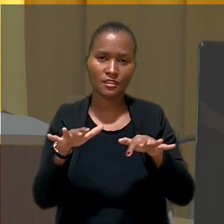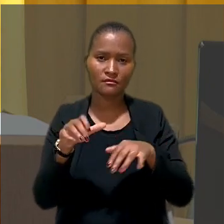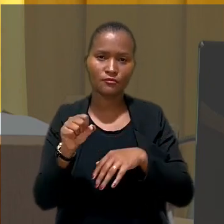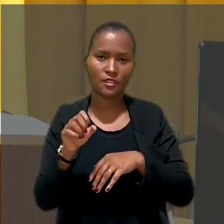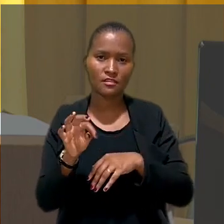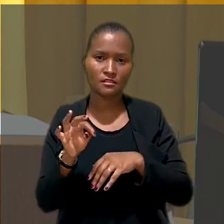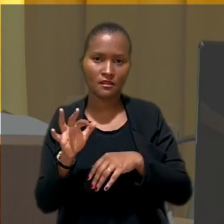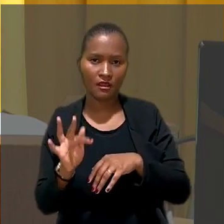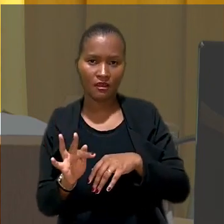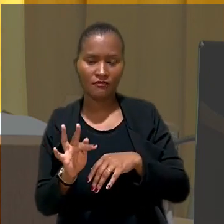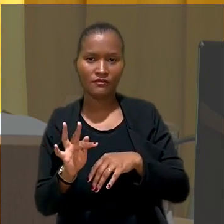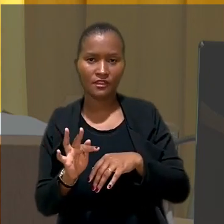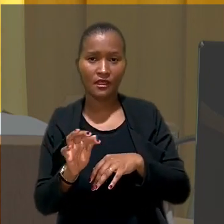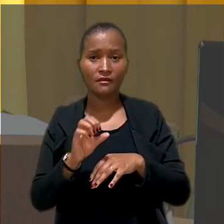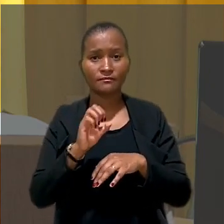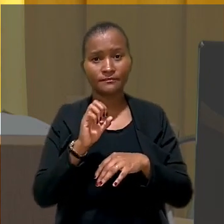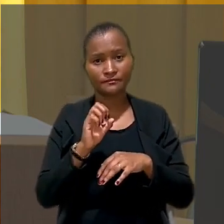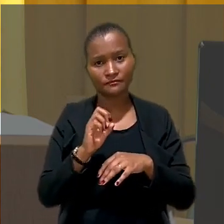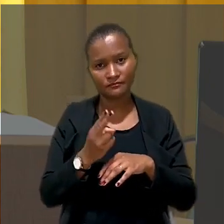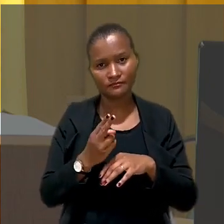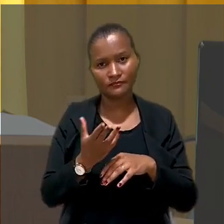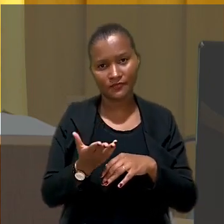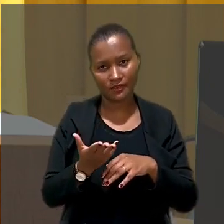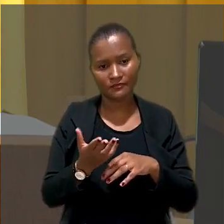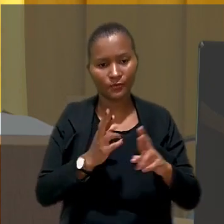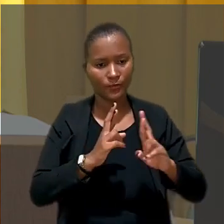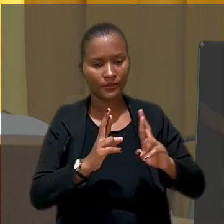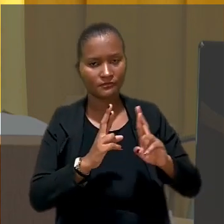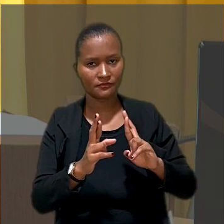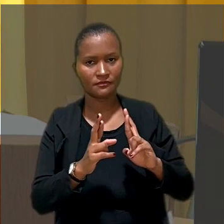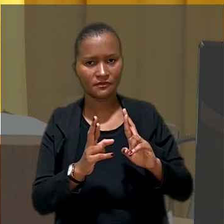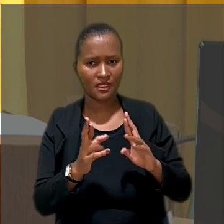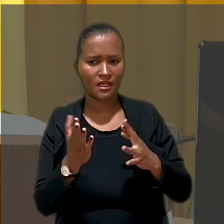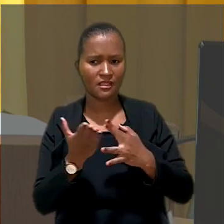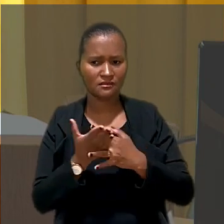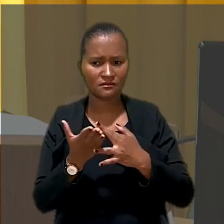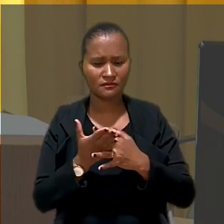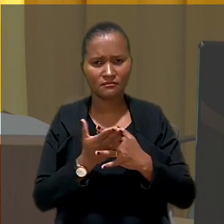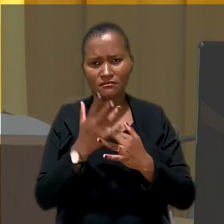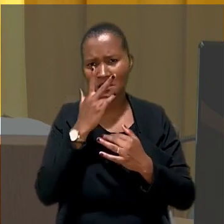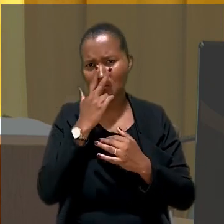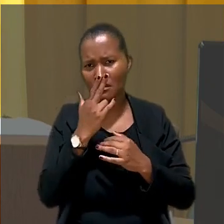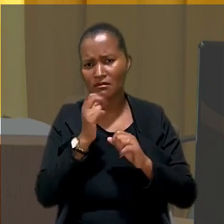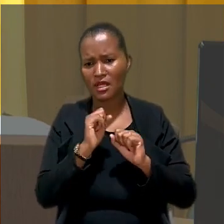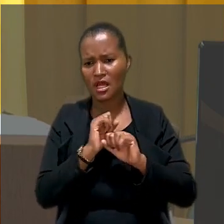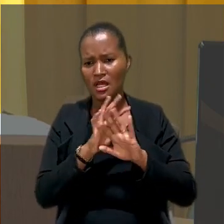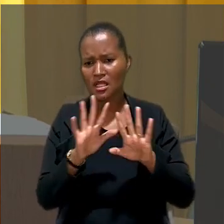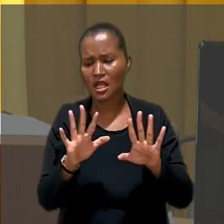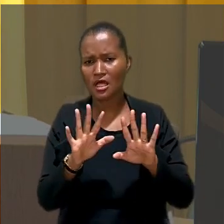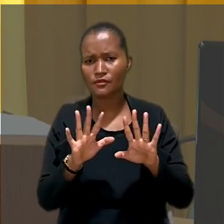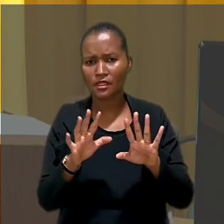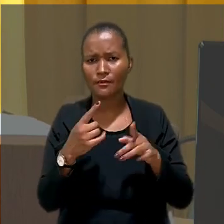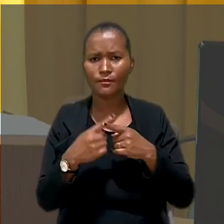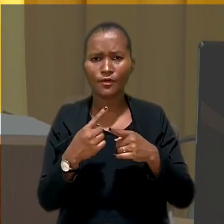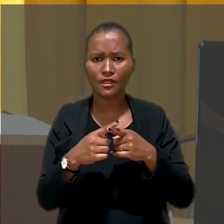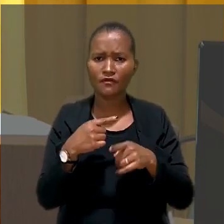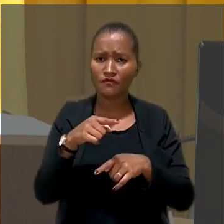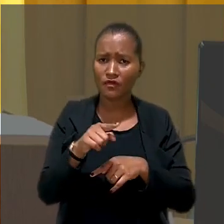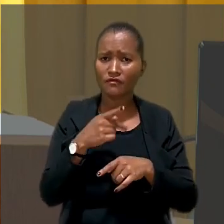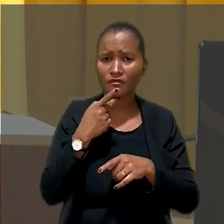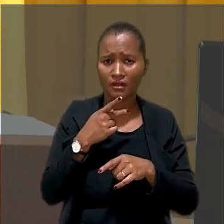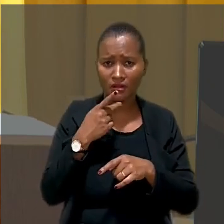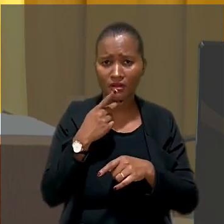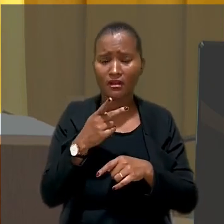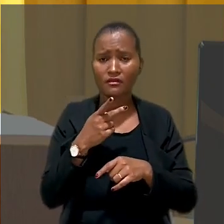Supremo Tribunal Federal, com relação a esse intervalo, me parece bastante claro, porque foi citado